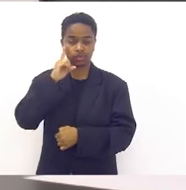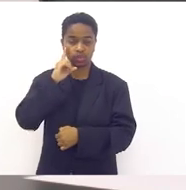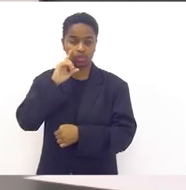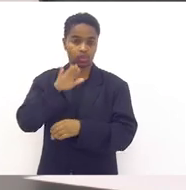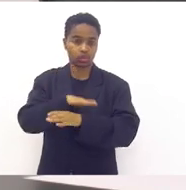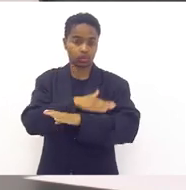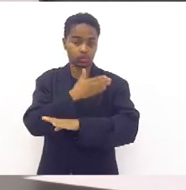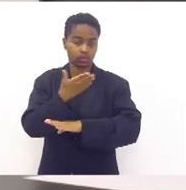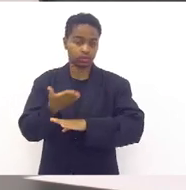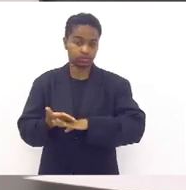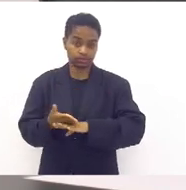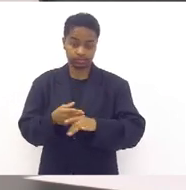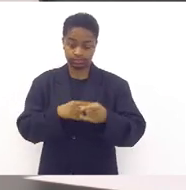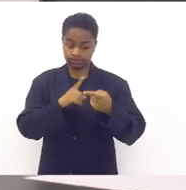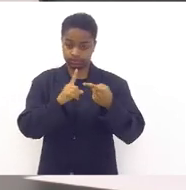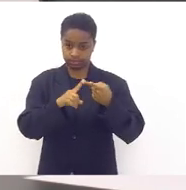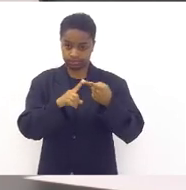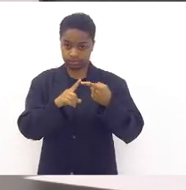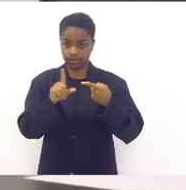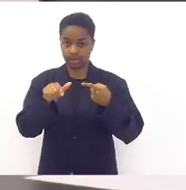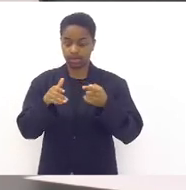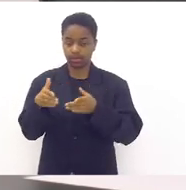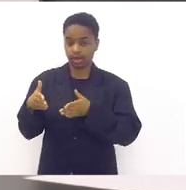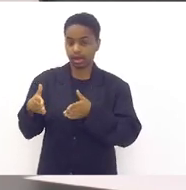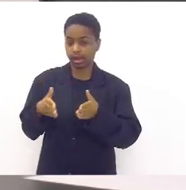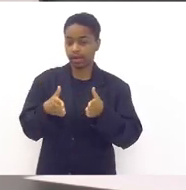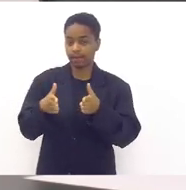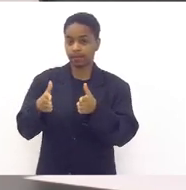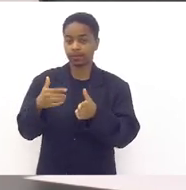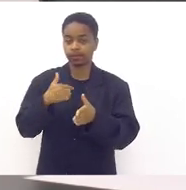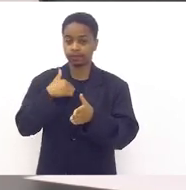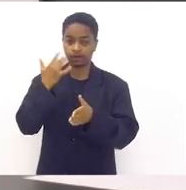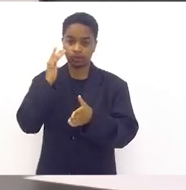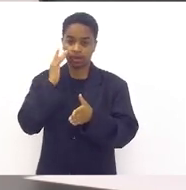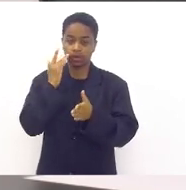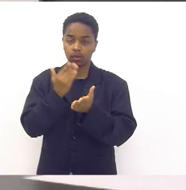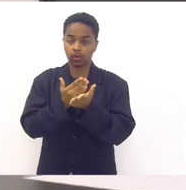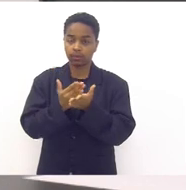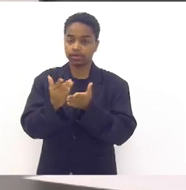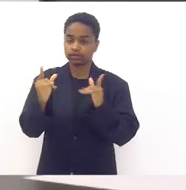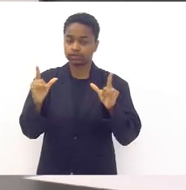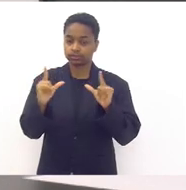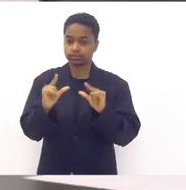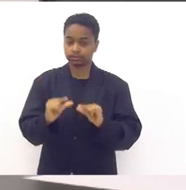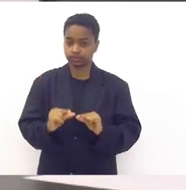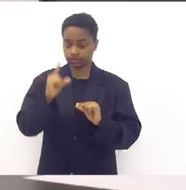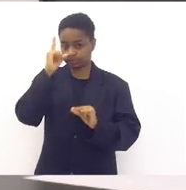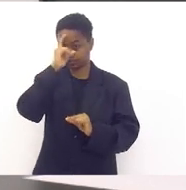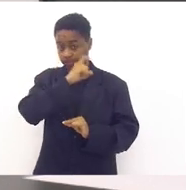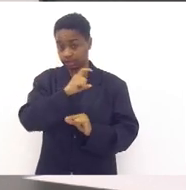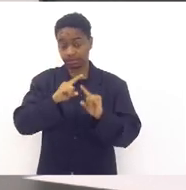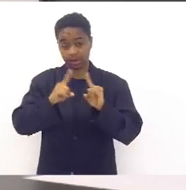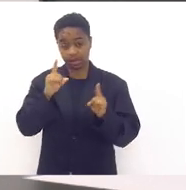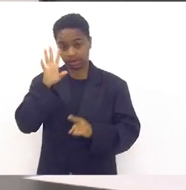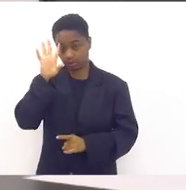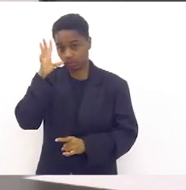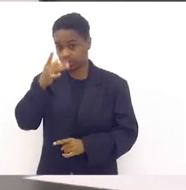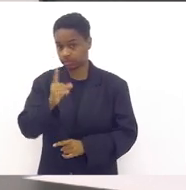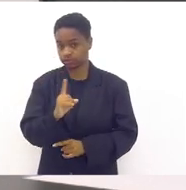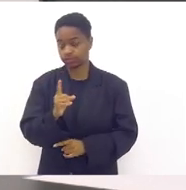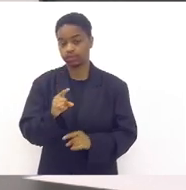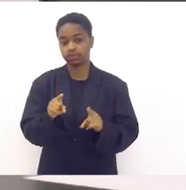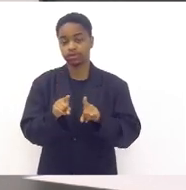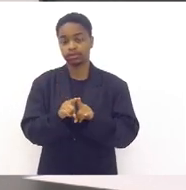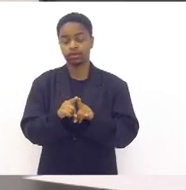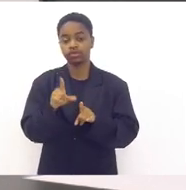esse, né, eu acho que é um caminho que diminui as nossas dificuldades, apesar de não resolver, a questão da definição